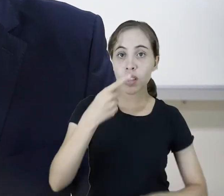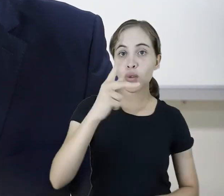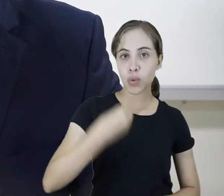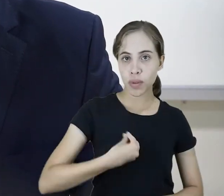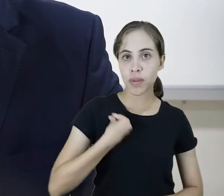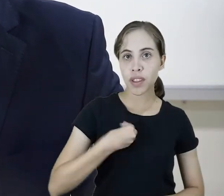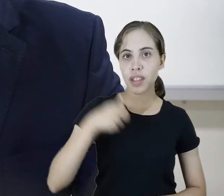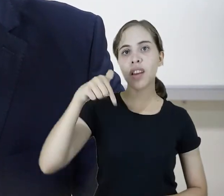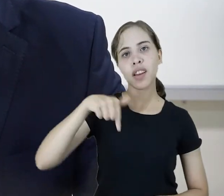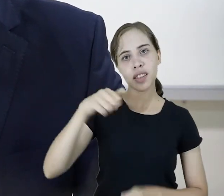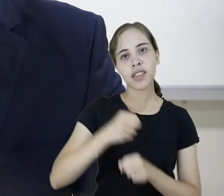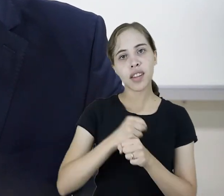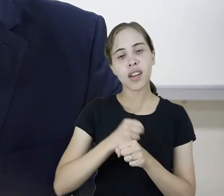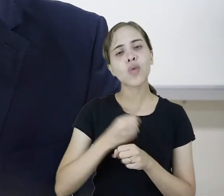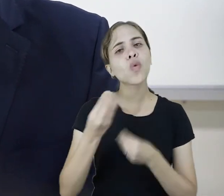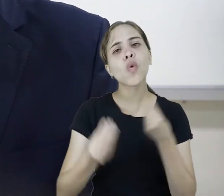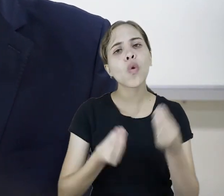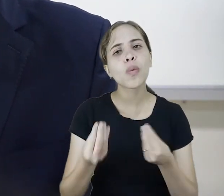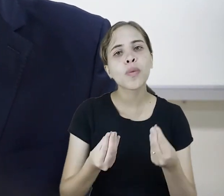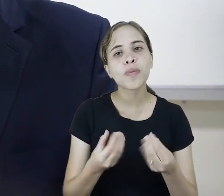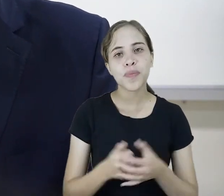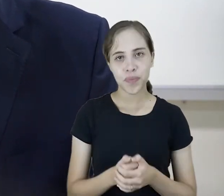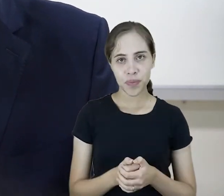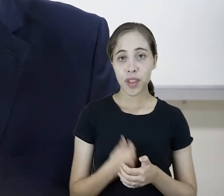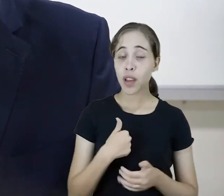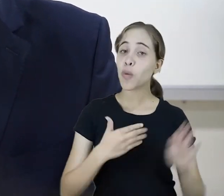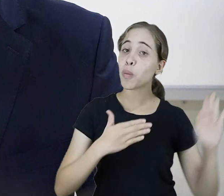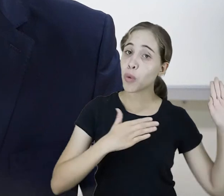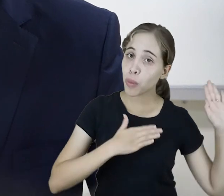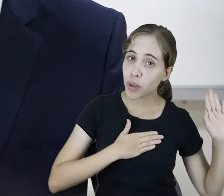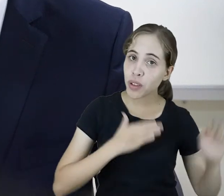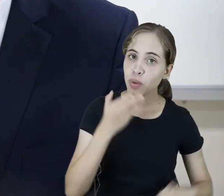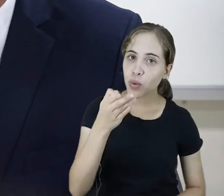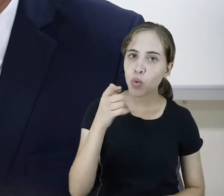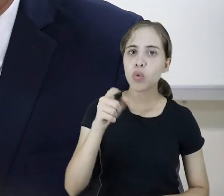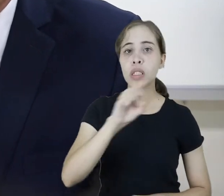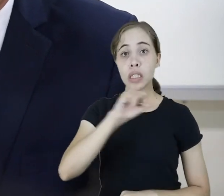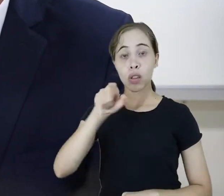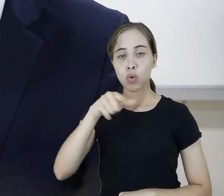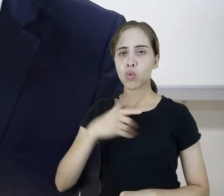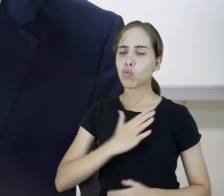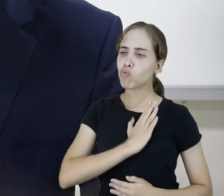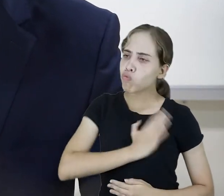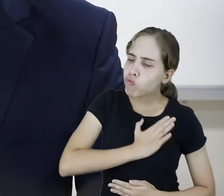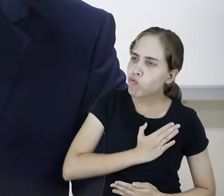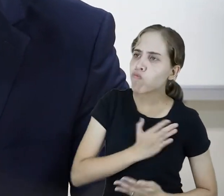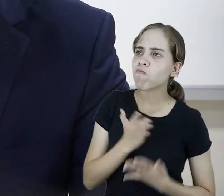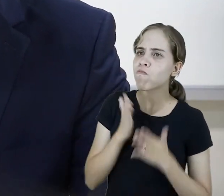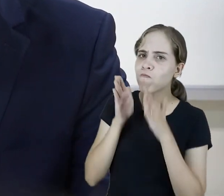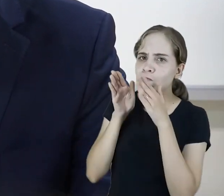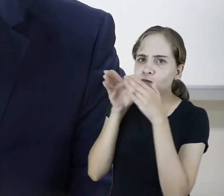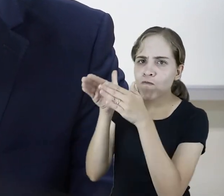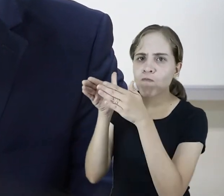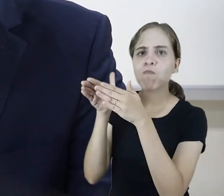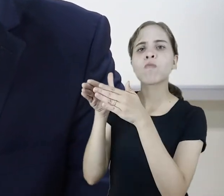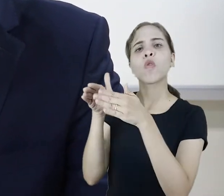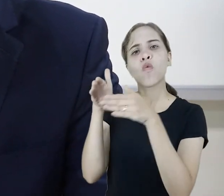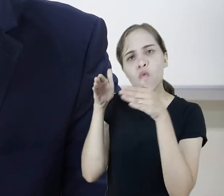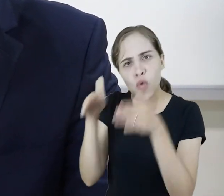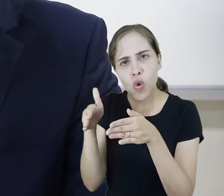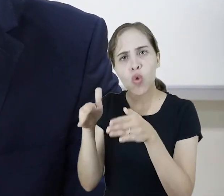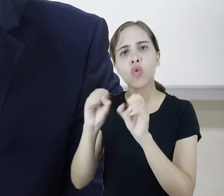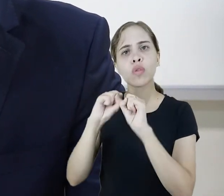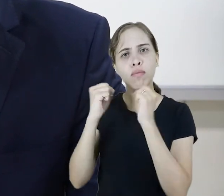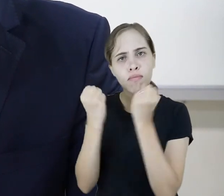neste ano? Eu prometo a você, se você entregar seu coração a isso, sua vida